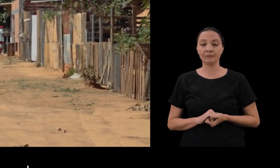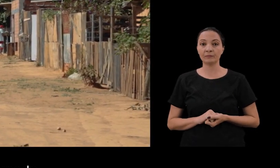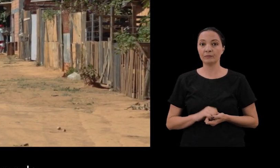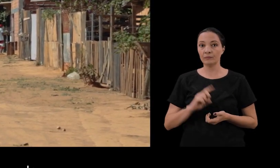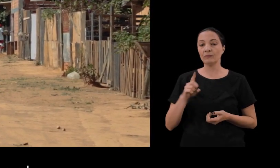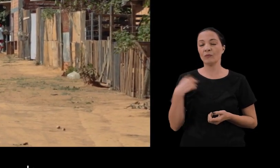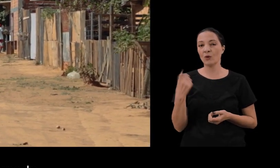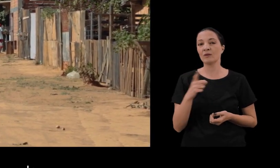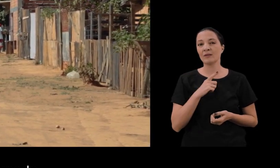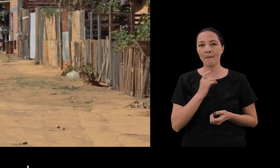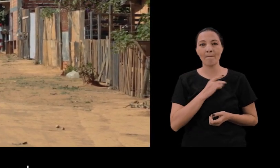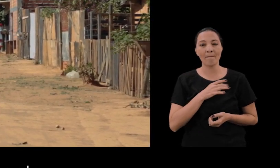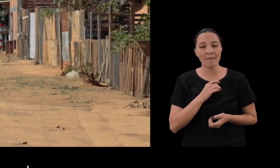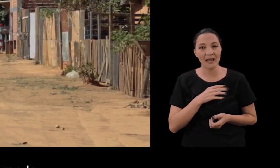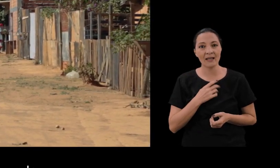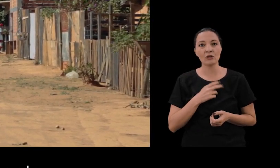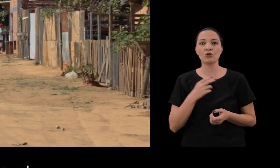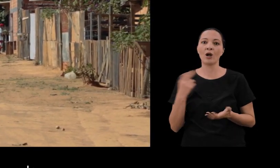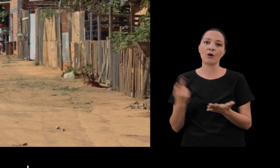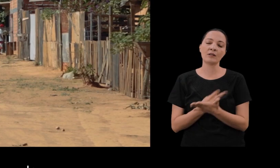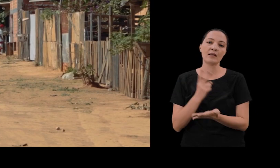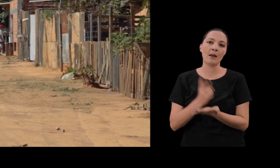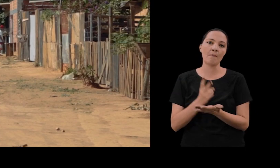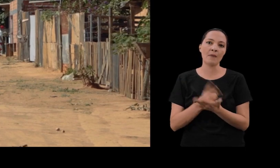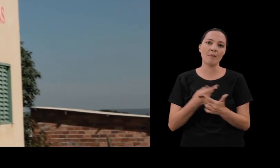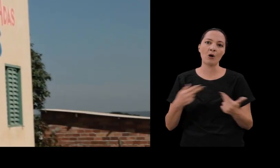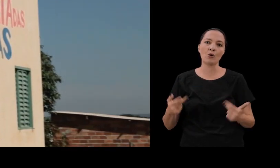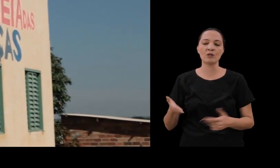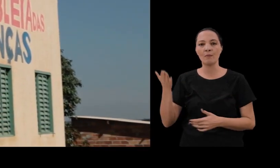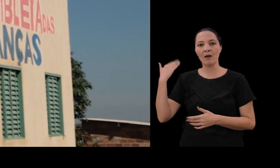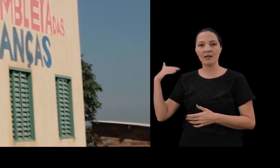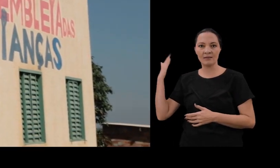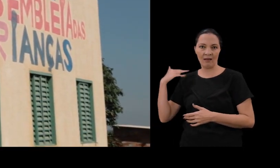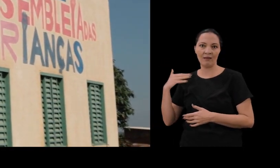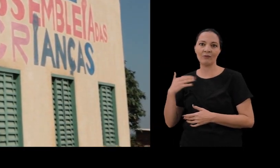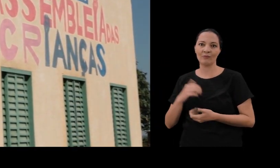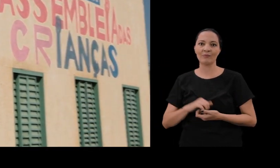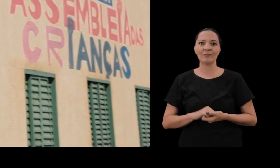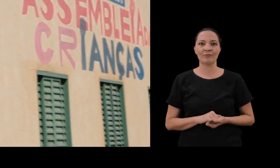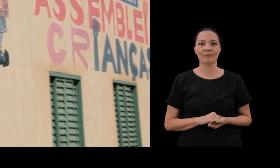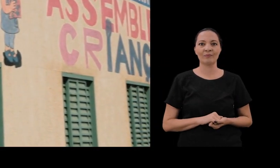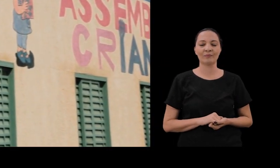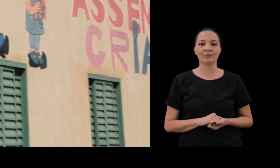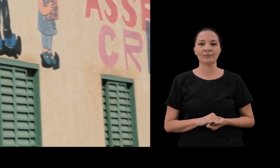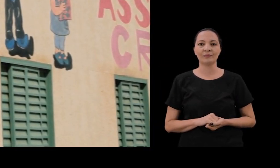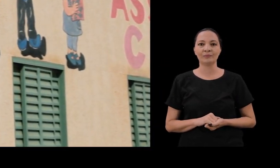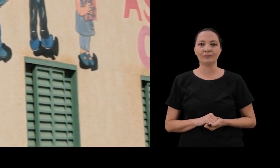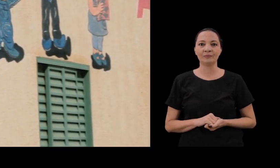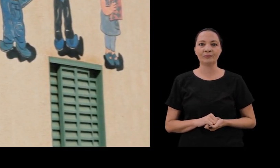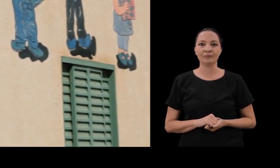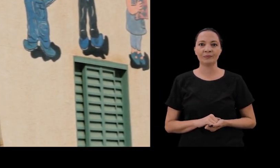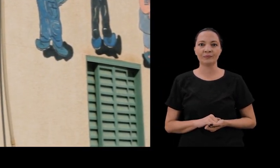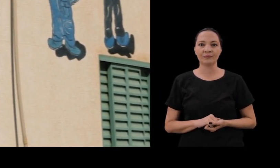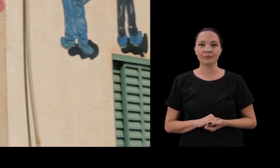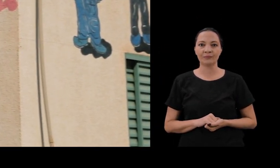E a gente tem muito medo de ocorrer o mesmo que ocorreu no Parque Oeste Industrial.